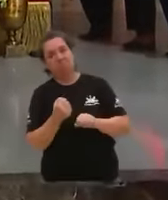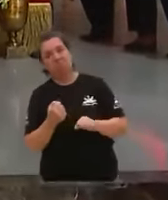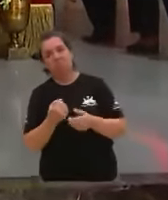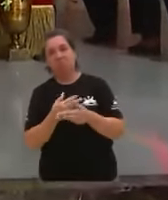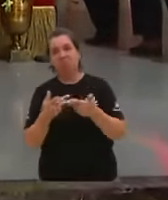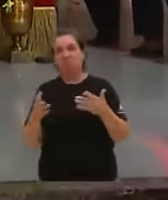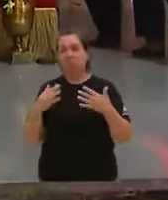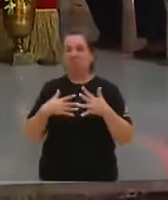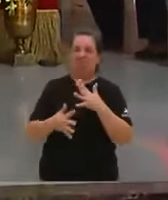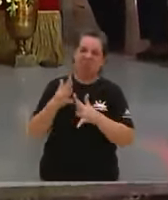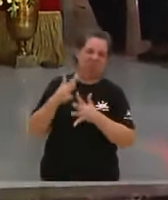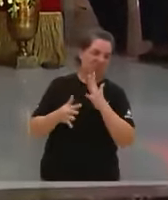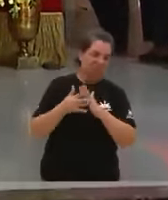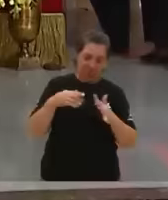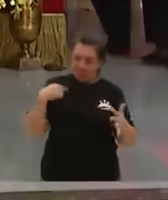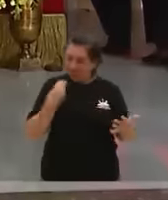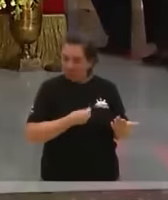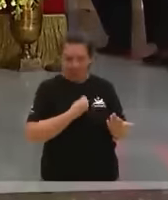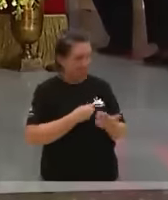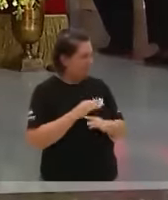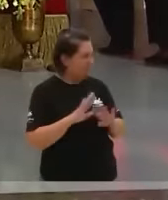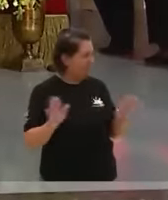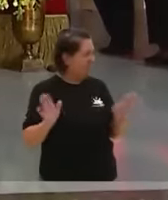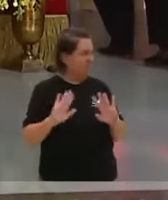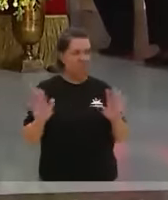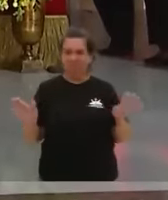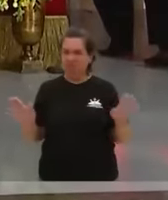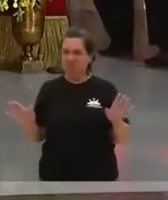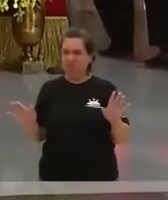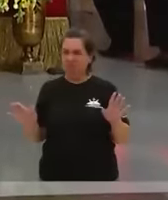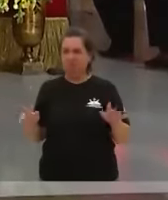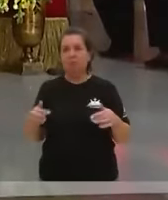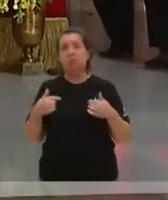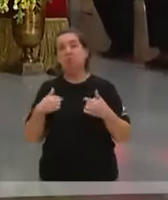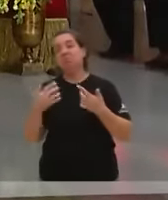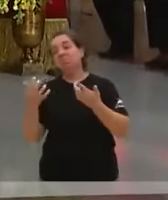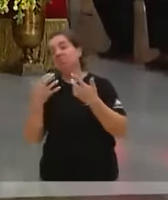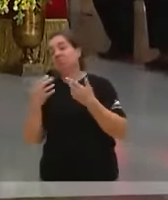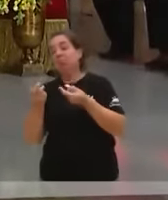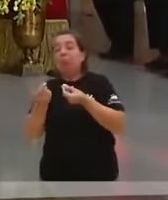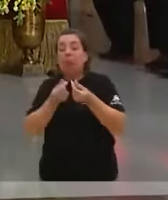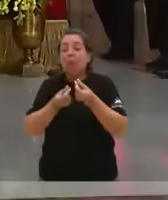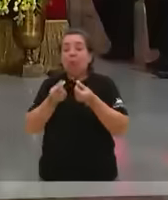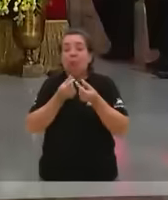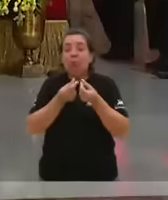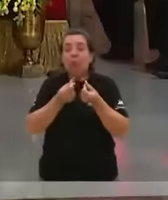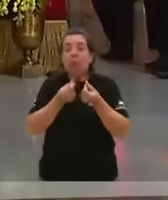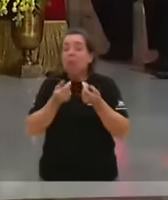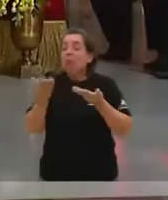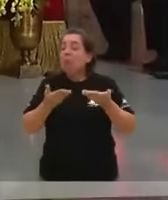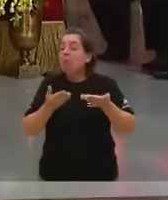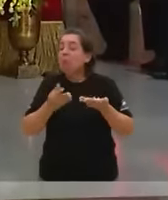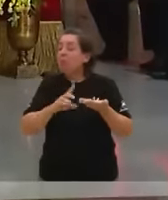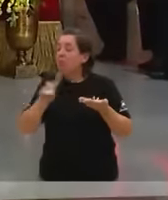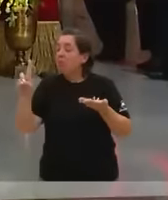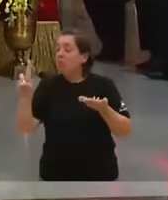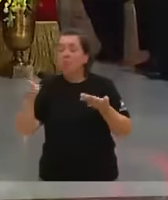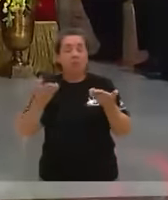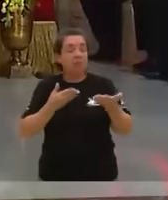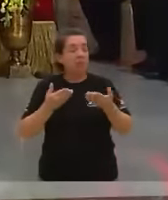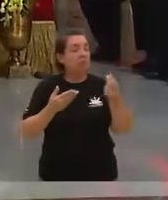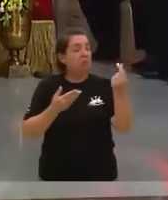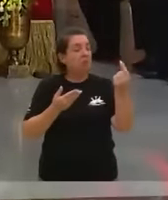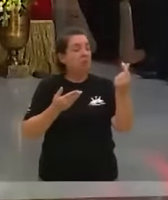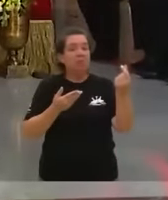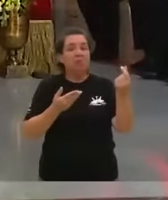coisas que nos atrapalham, não dá para ficar querendo servir a Deus e ao dinheiro, não